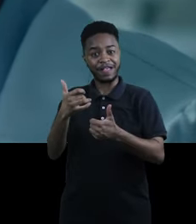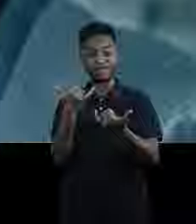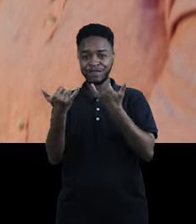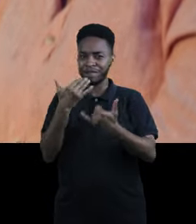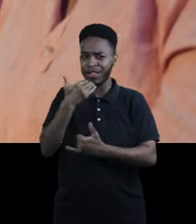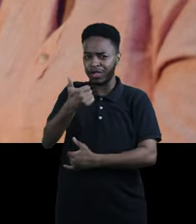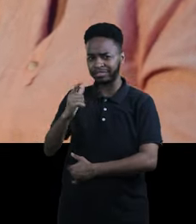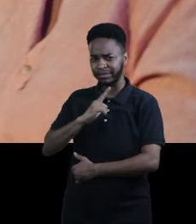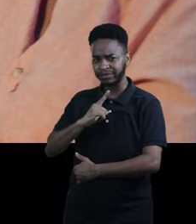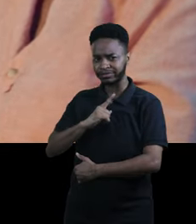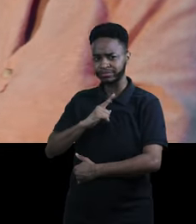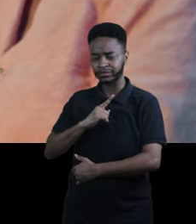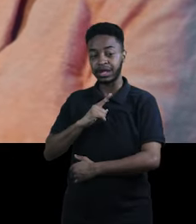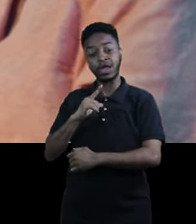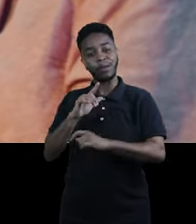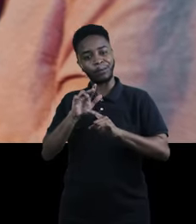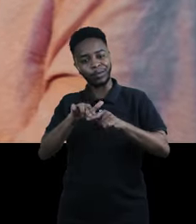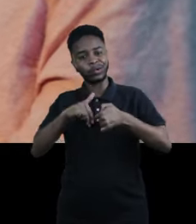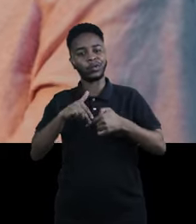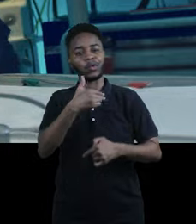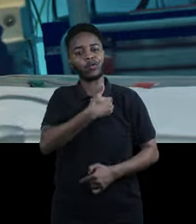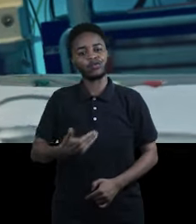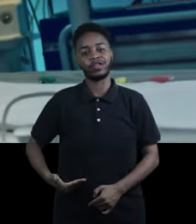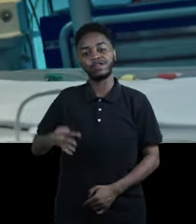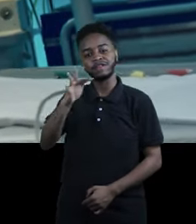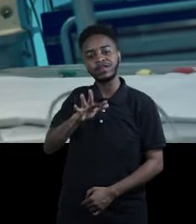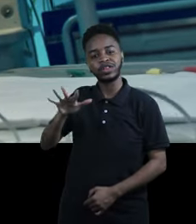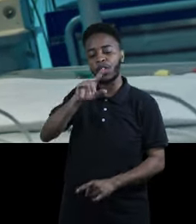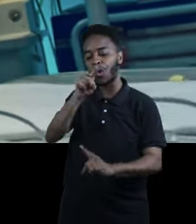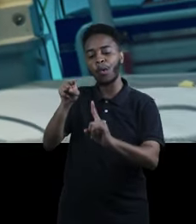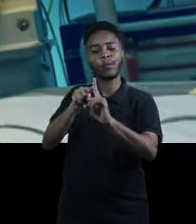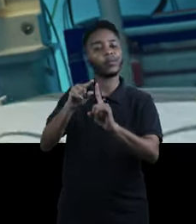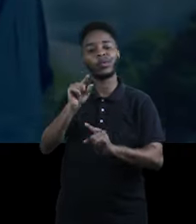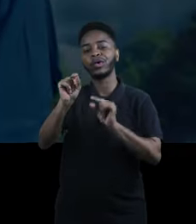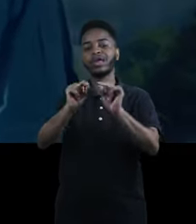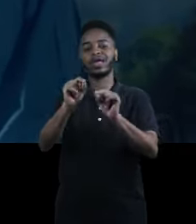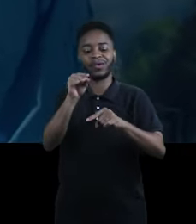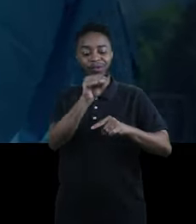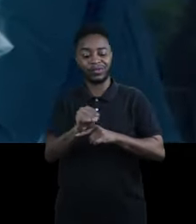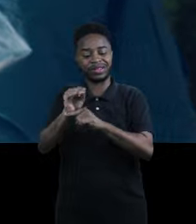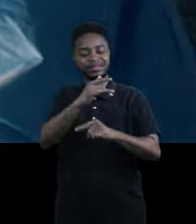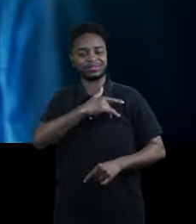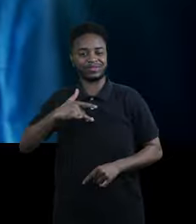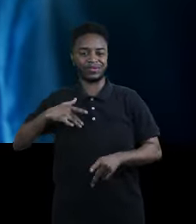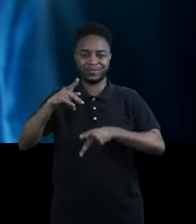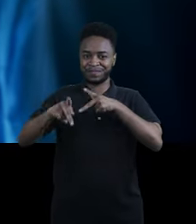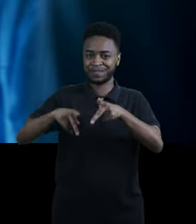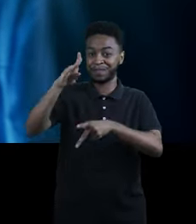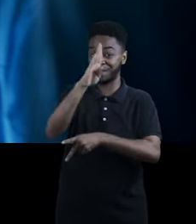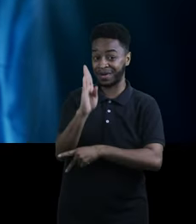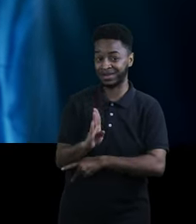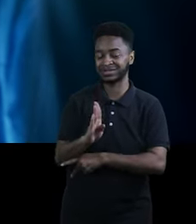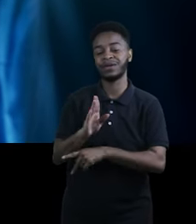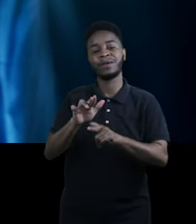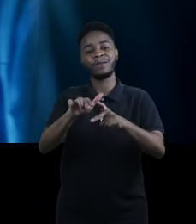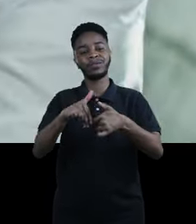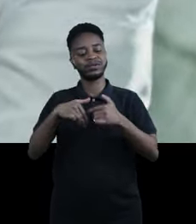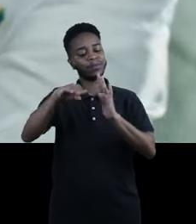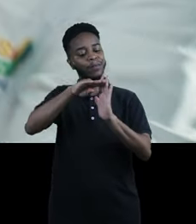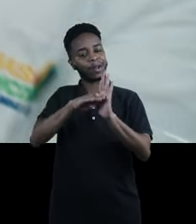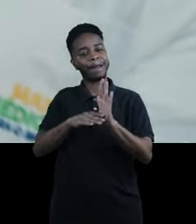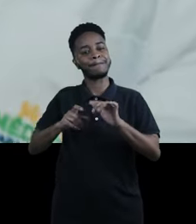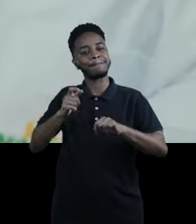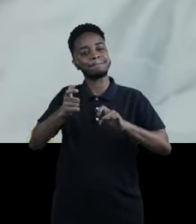saudável? Cuidar da saúde dos brasileiros é uma das maiores missões do governo federal. Por isso, o programa